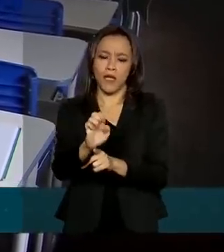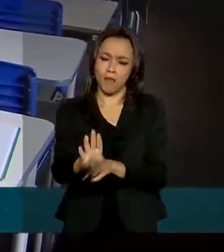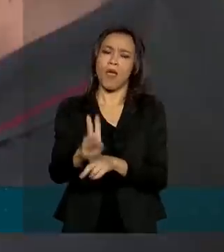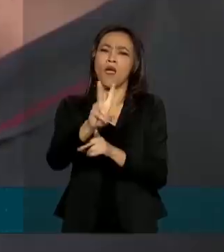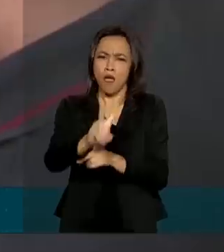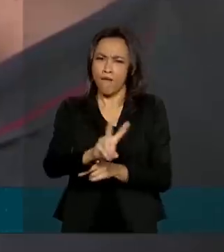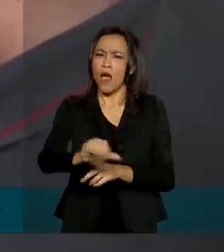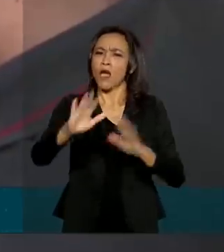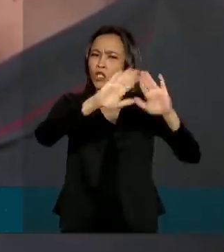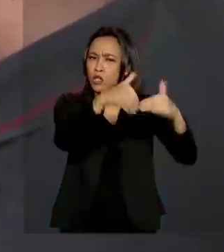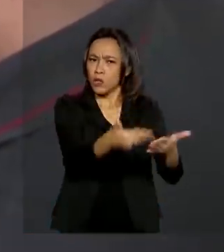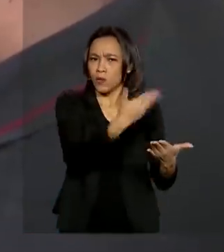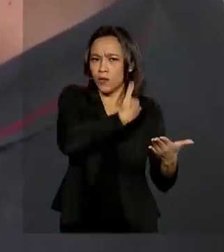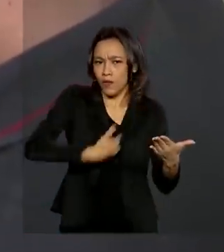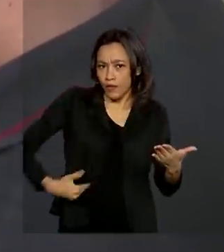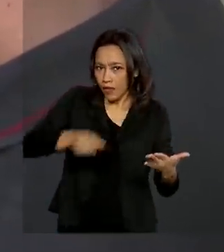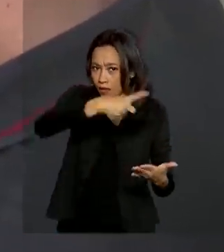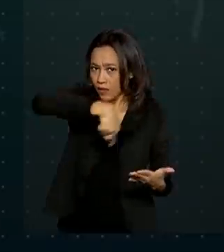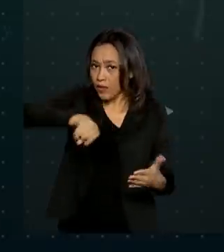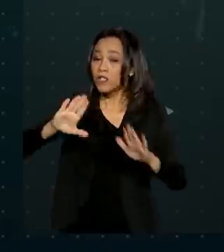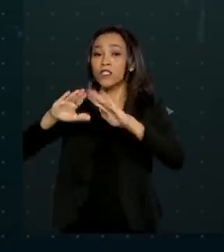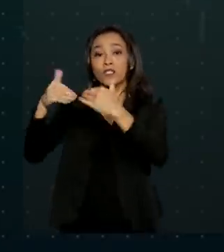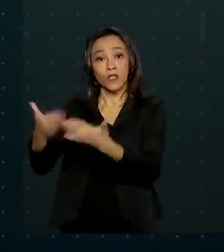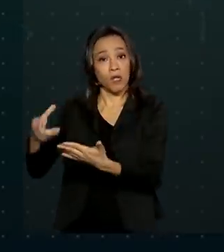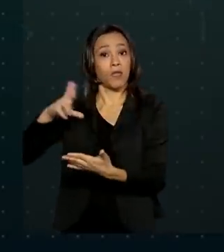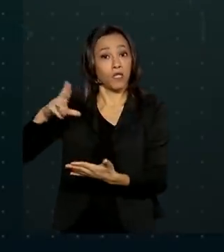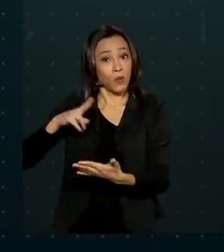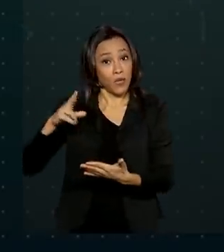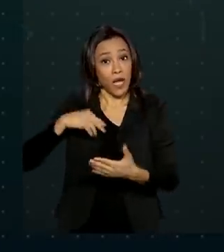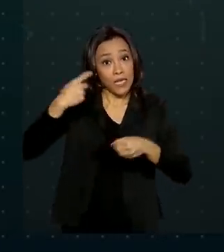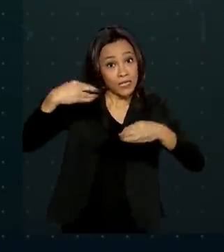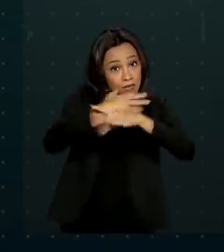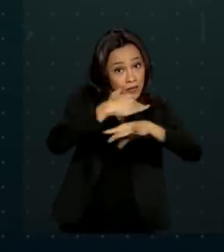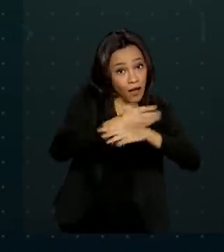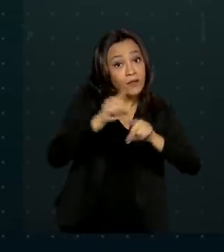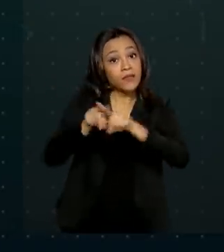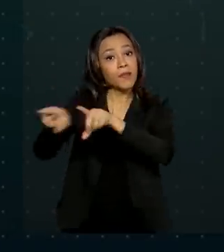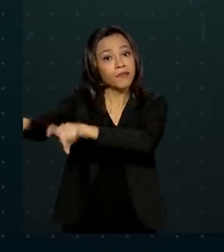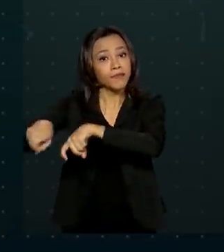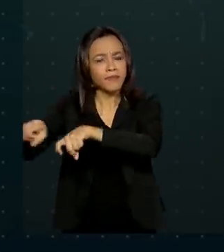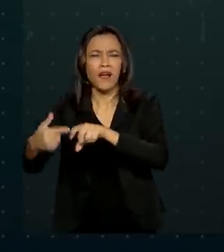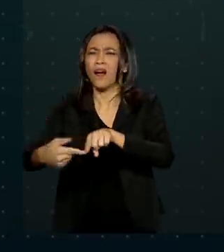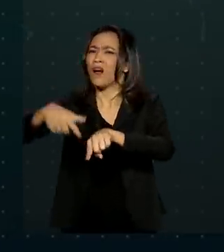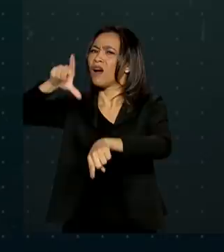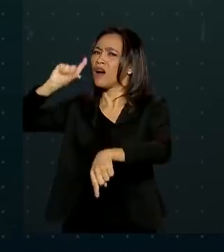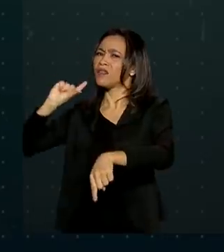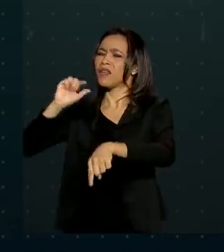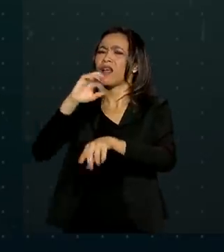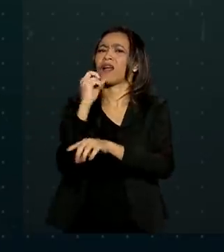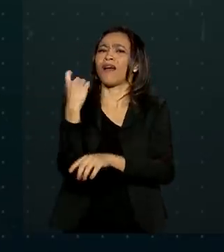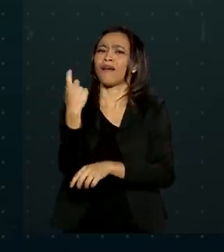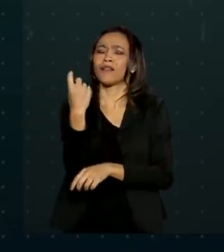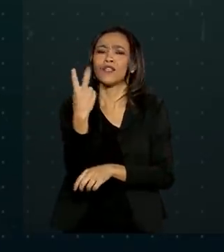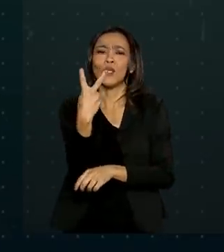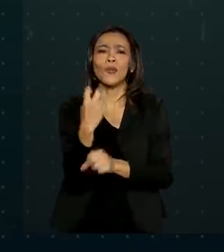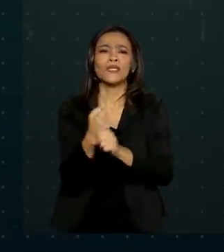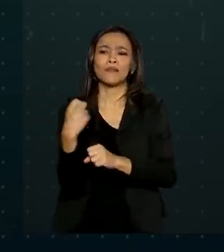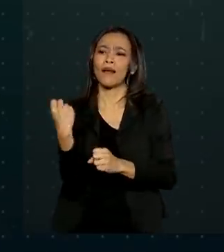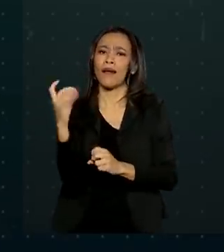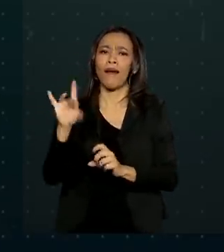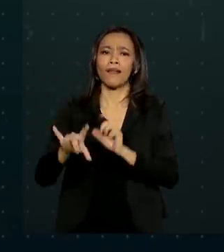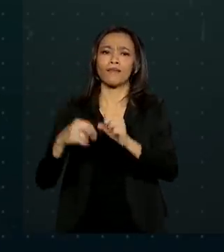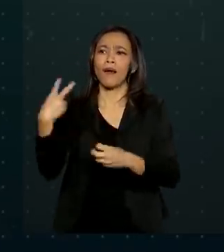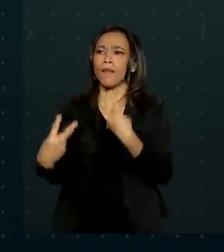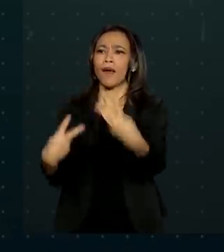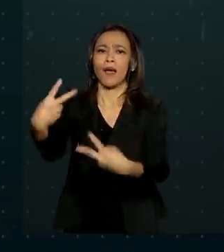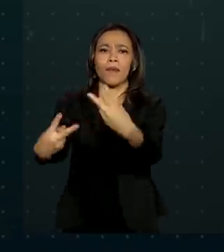privadas de zonas urbanas e rurais. Antes, a avaliação era feita a cada dois anos e apenas para estudantes